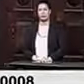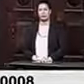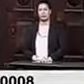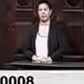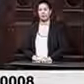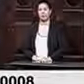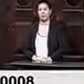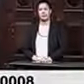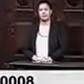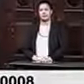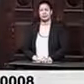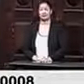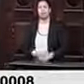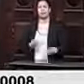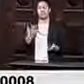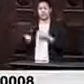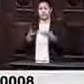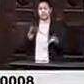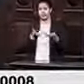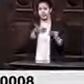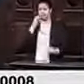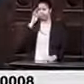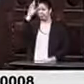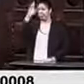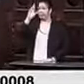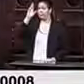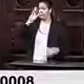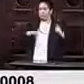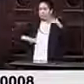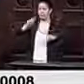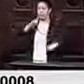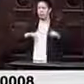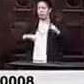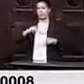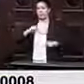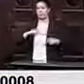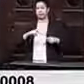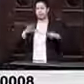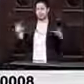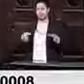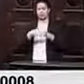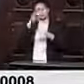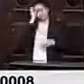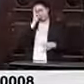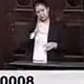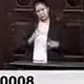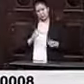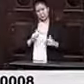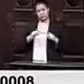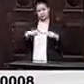que os conservadores, os liberais, a direita no nosso país,